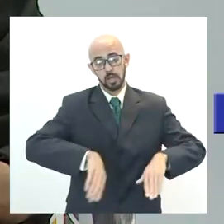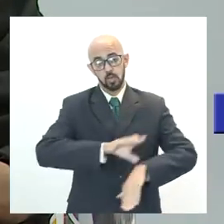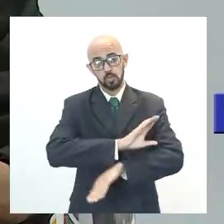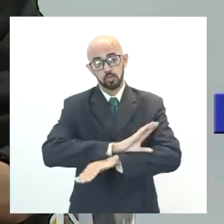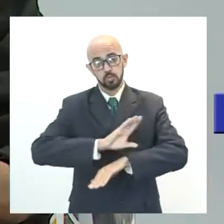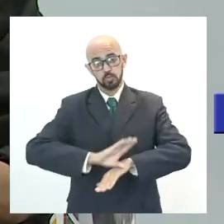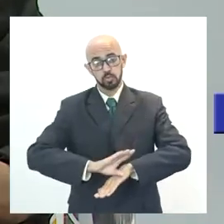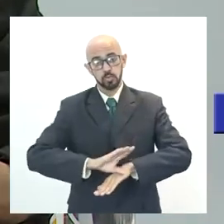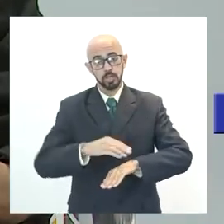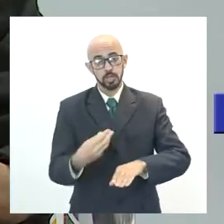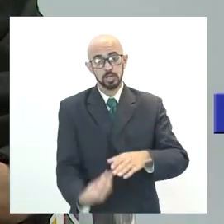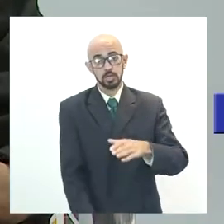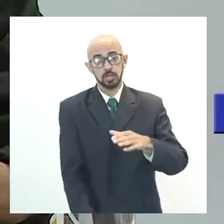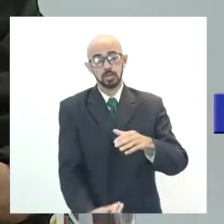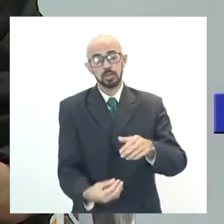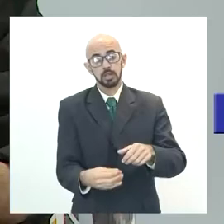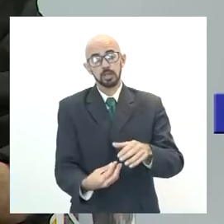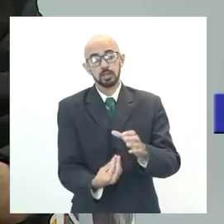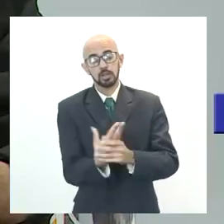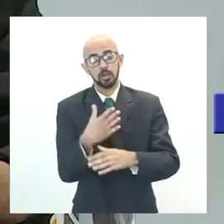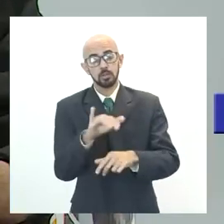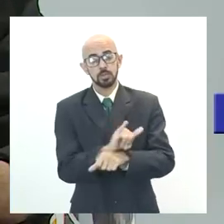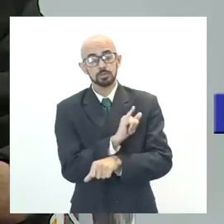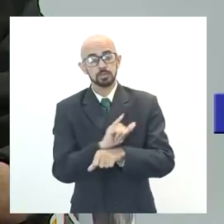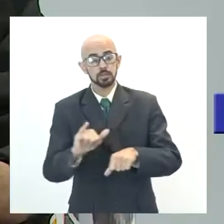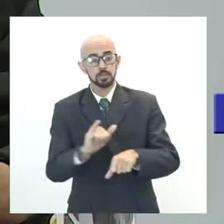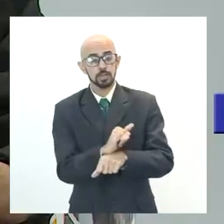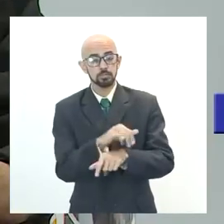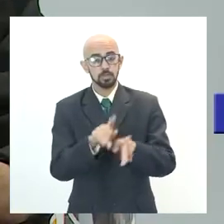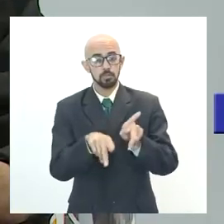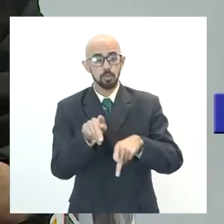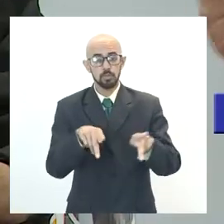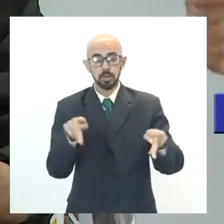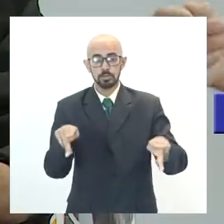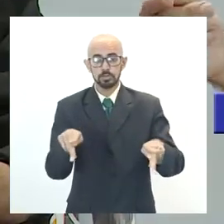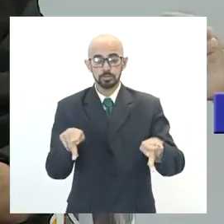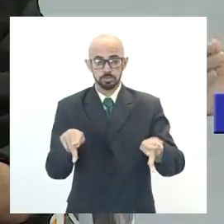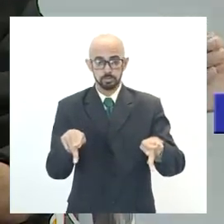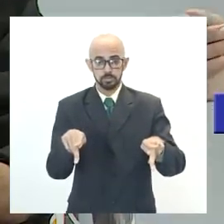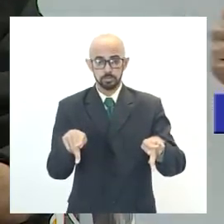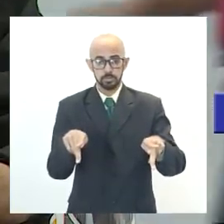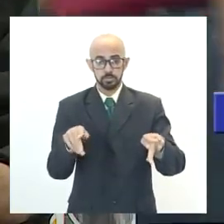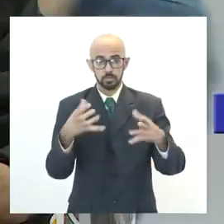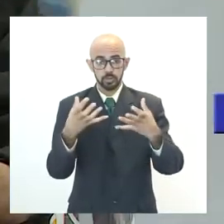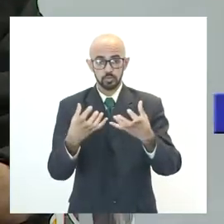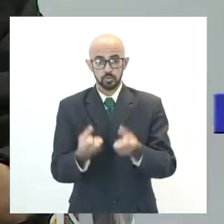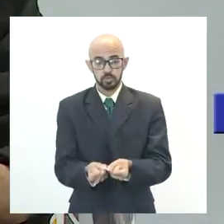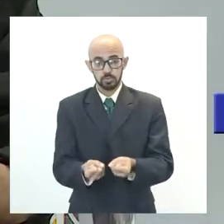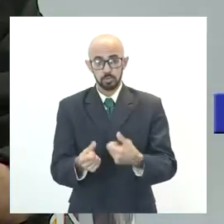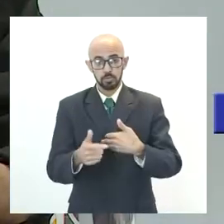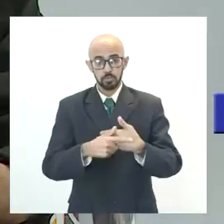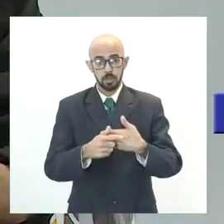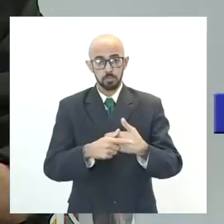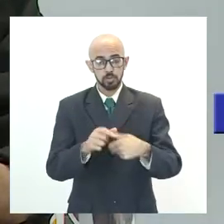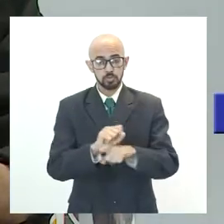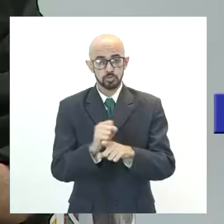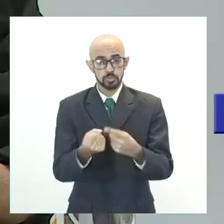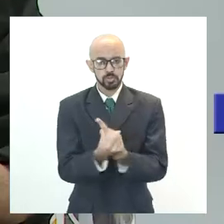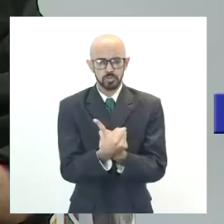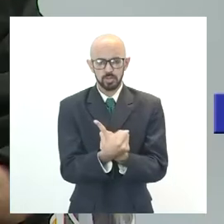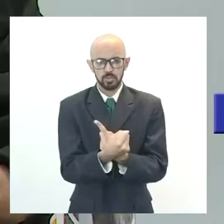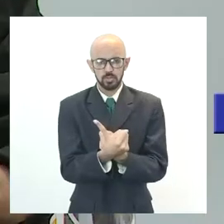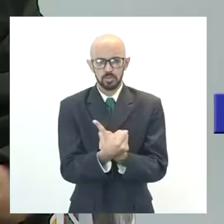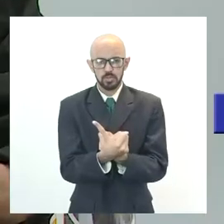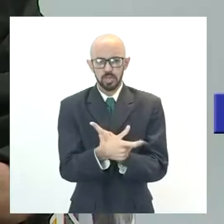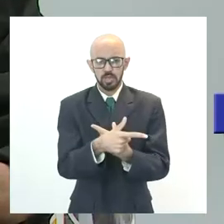aí com uma válvula de escape para população e ela acabou assumindo um papel social e esse